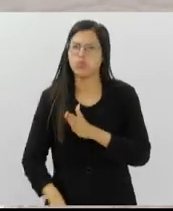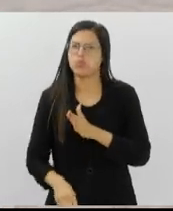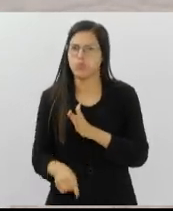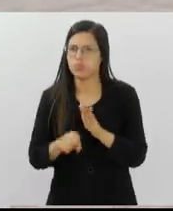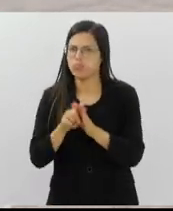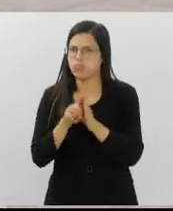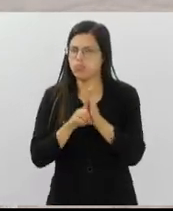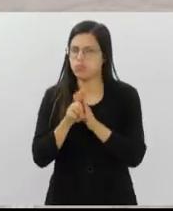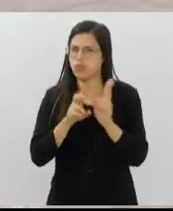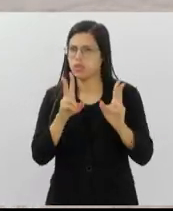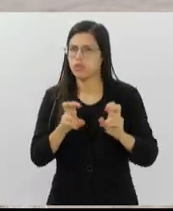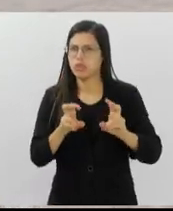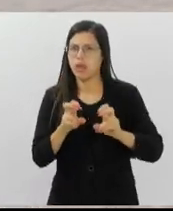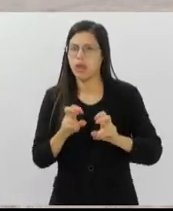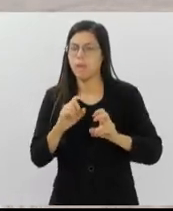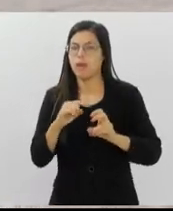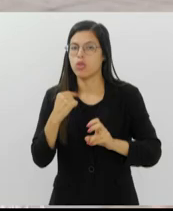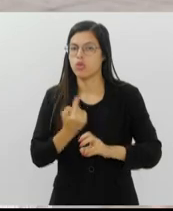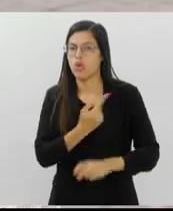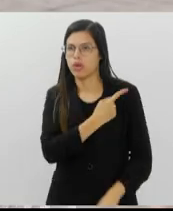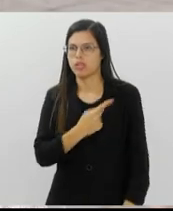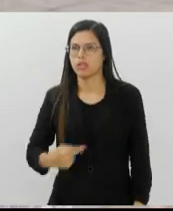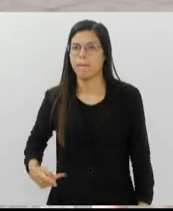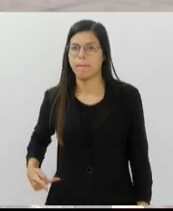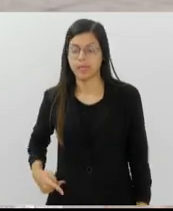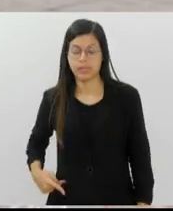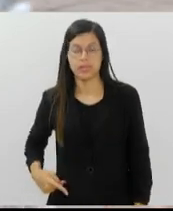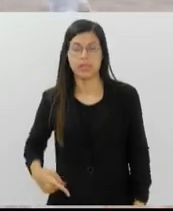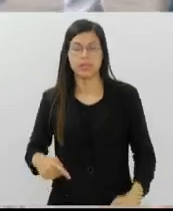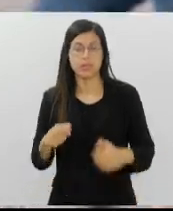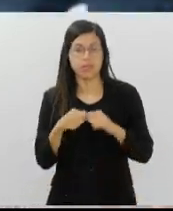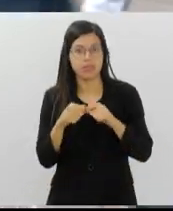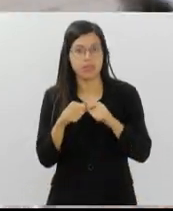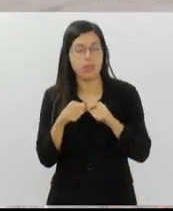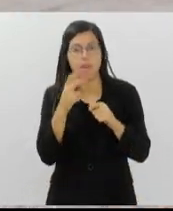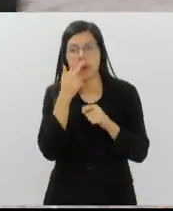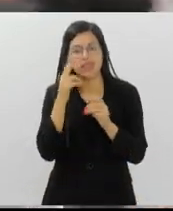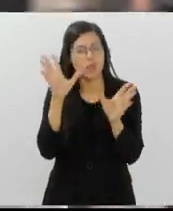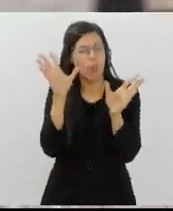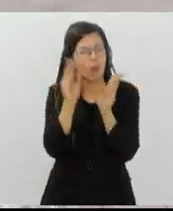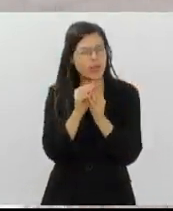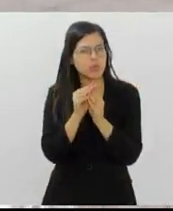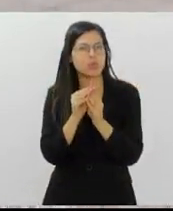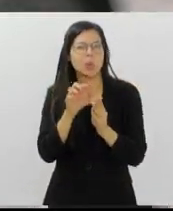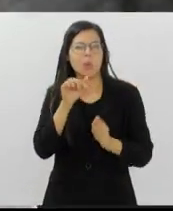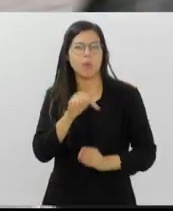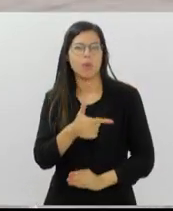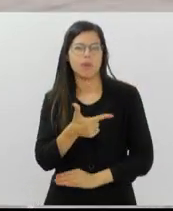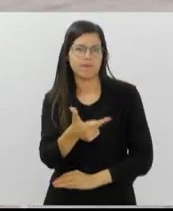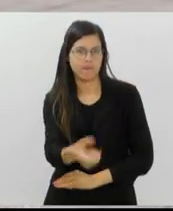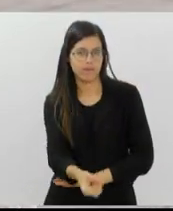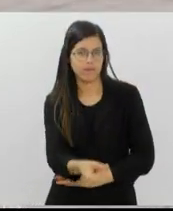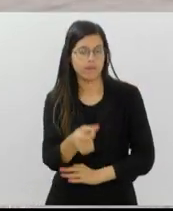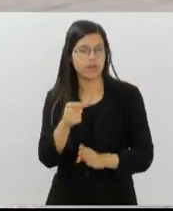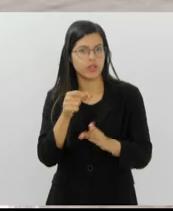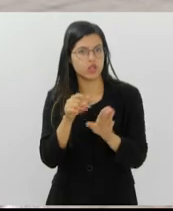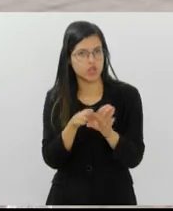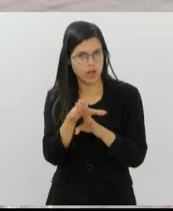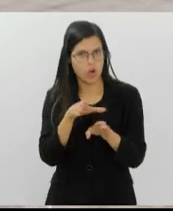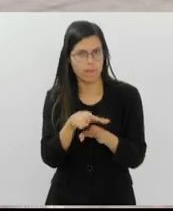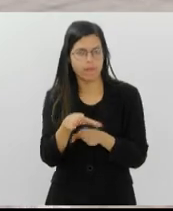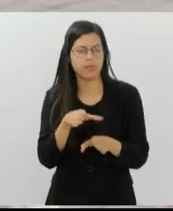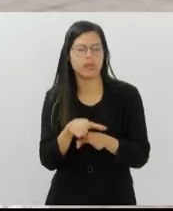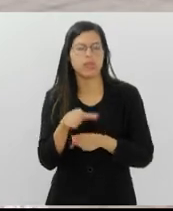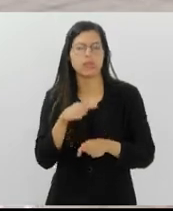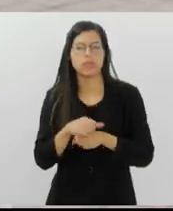recomendações, mas nós, na presidência e no Sherpa, fizemos uma síntese dessas recomendações com 20 grandes